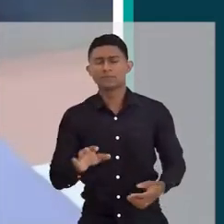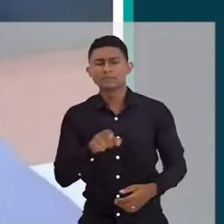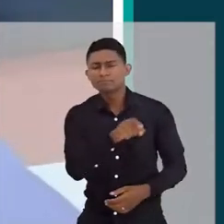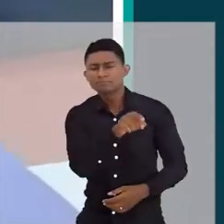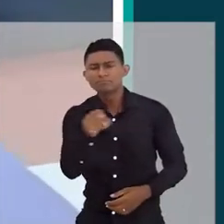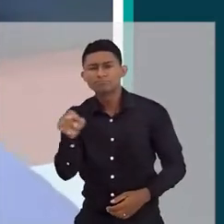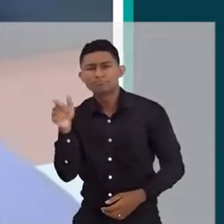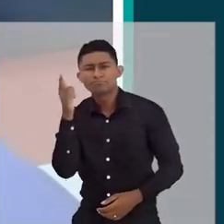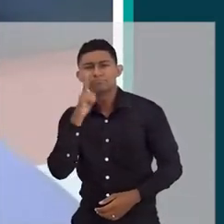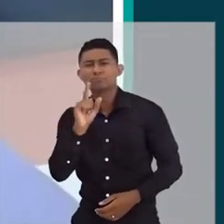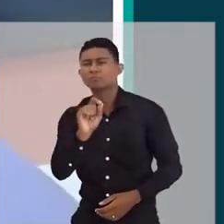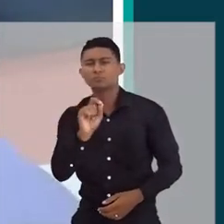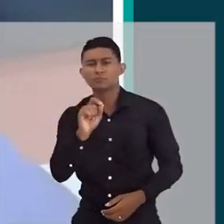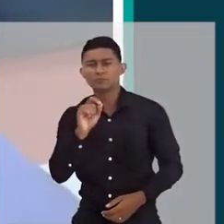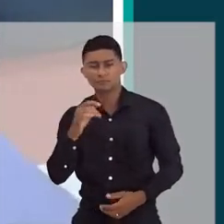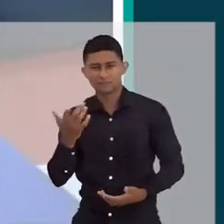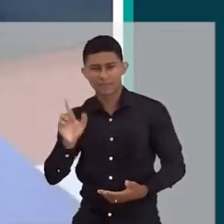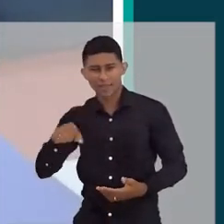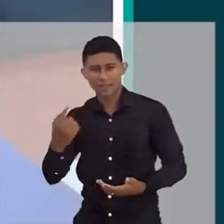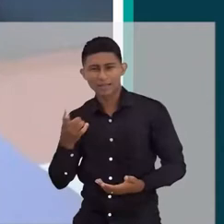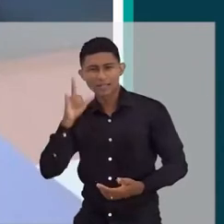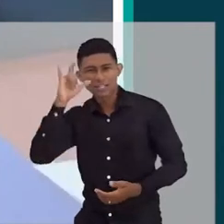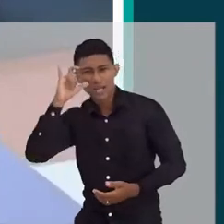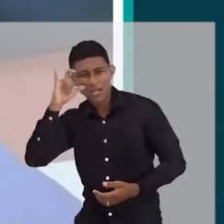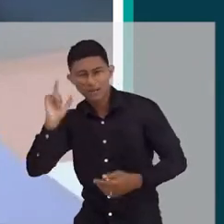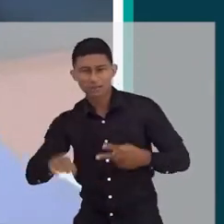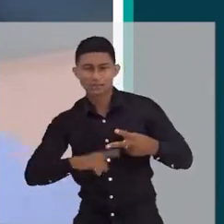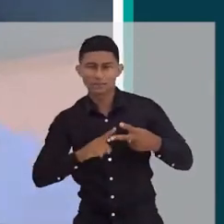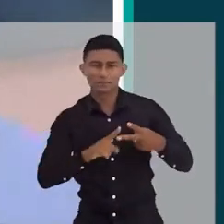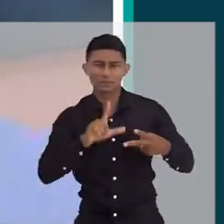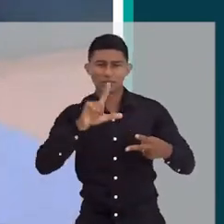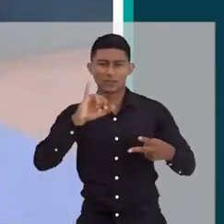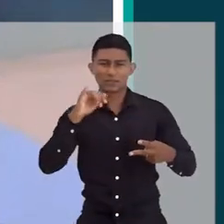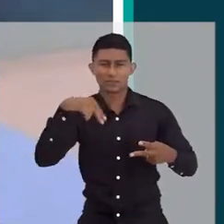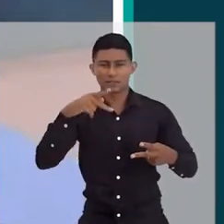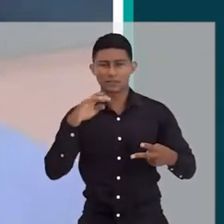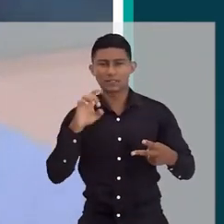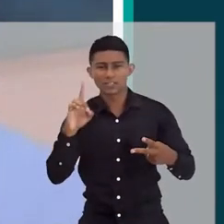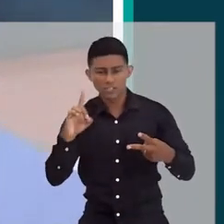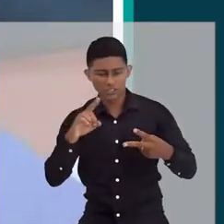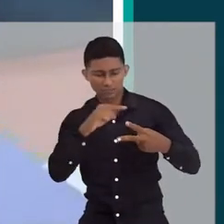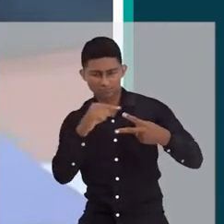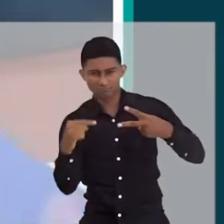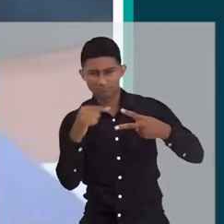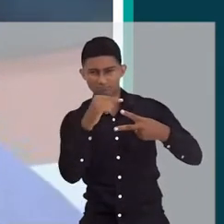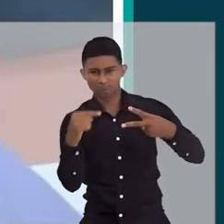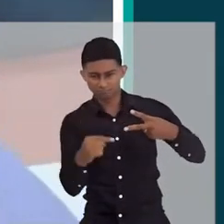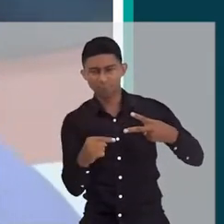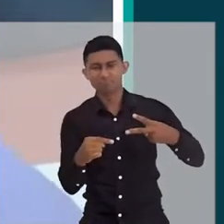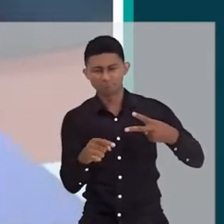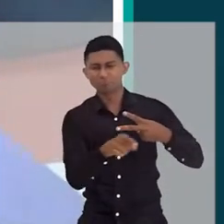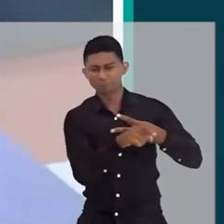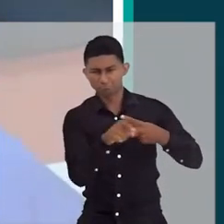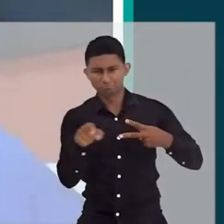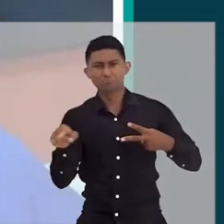LinkedIn do que Instagram, mas ela é muito ativa nos dois, porque tem que estar nos dois, sim.